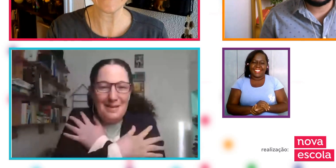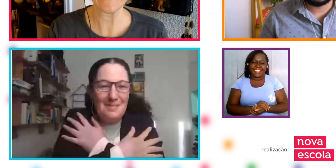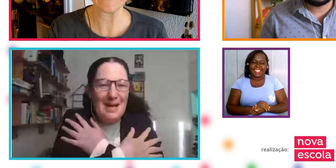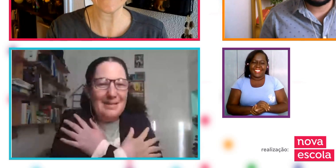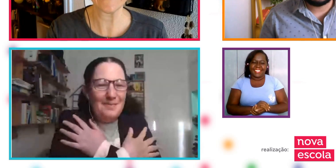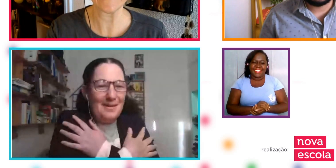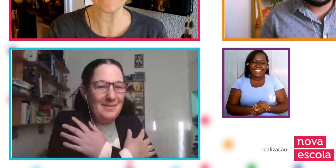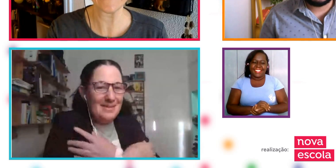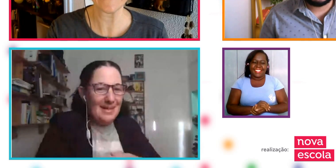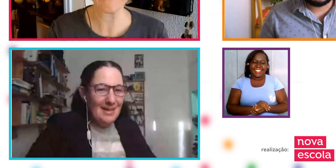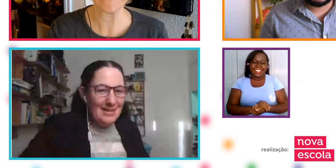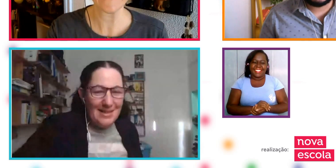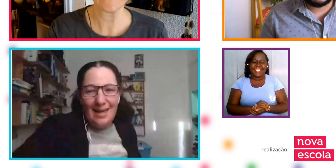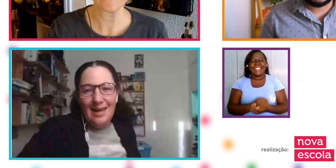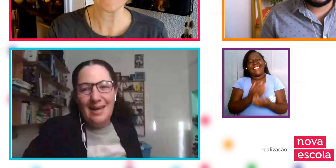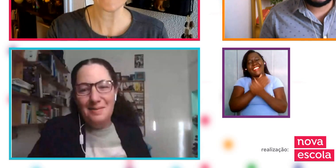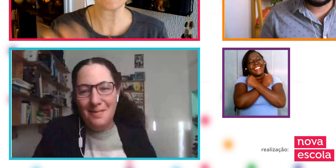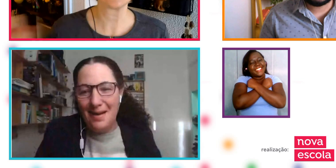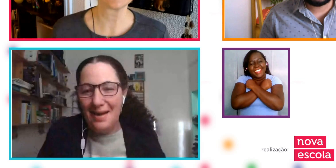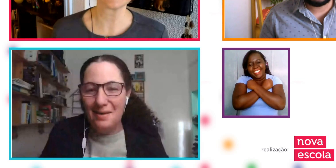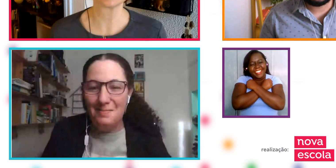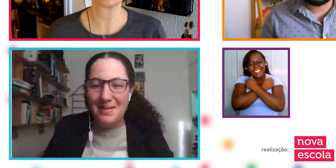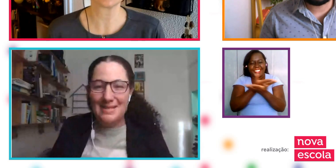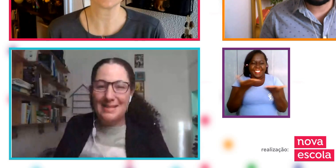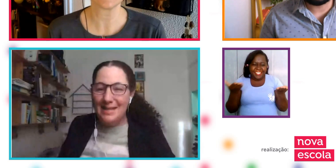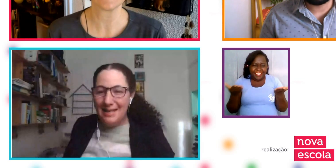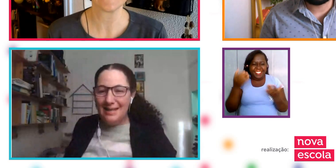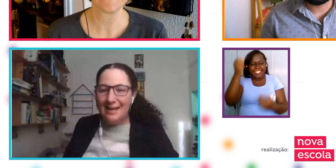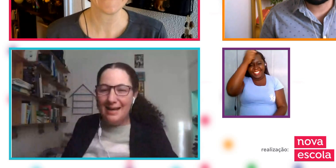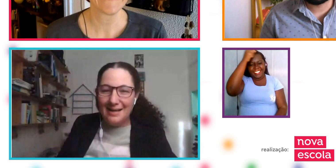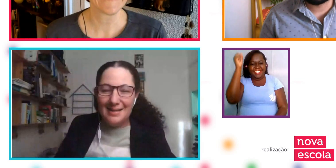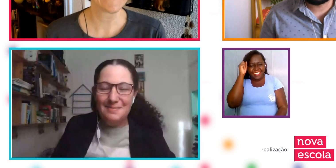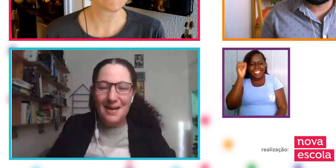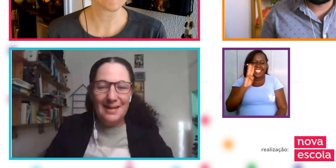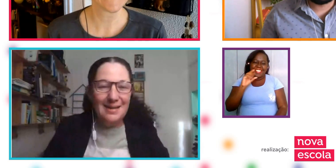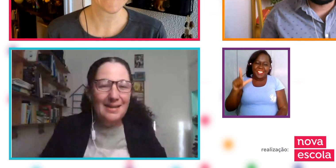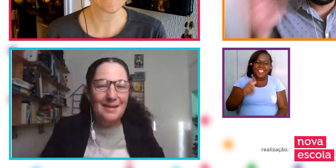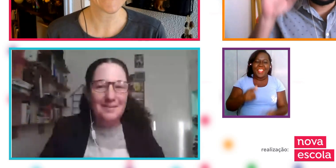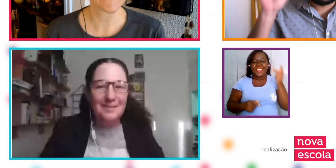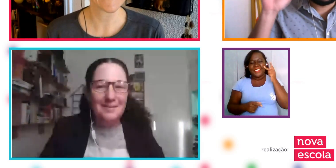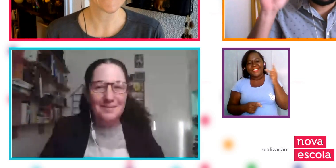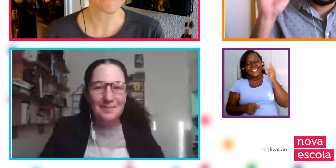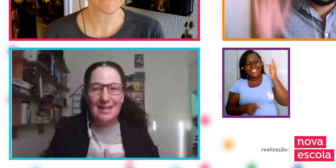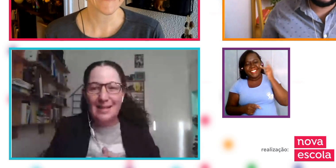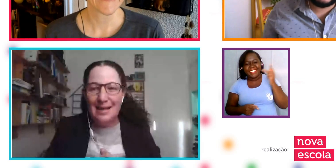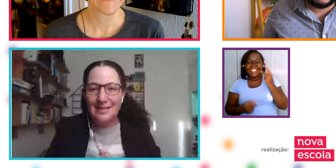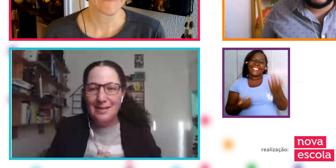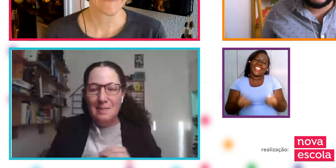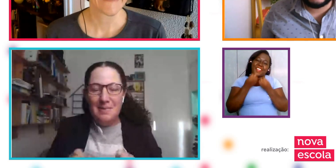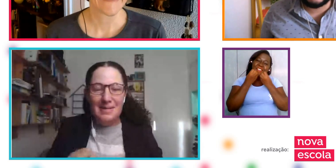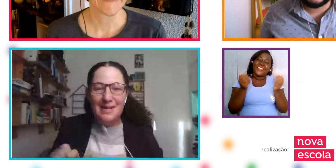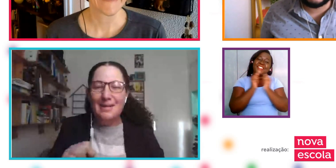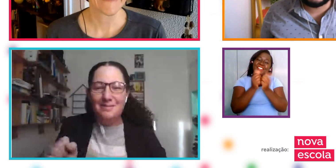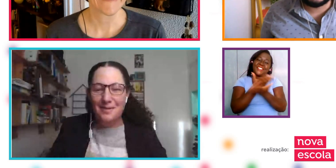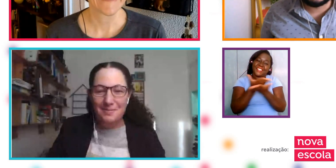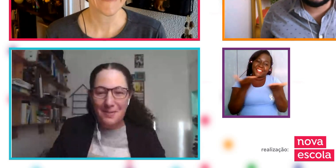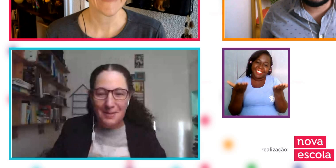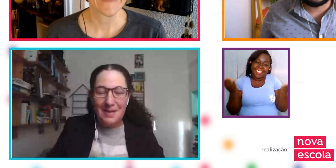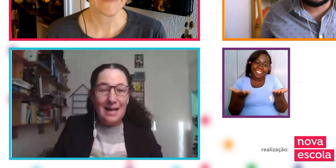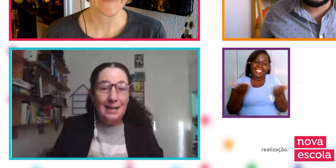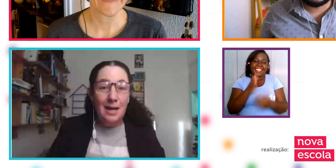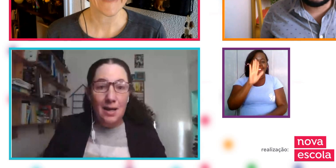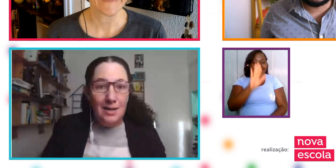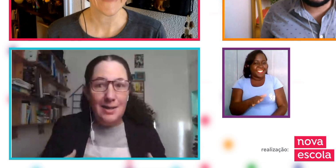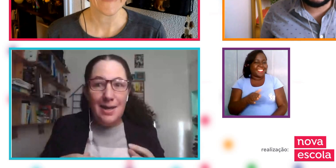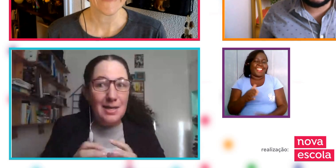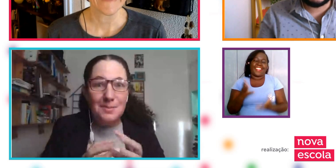Um grande abraço para você, Sherry, Priscila, que bacana estar com vocês nessa tarde incrível.